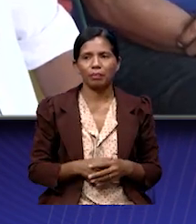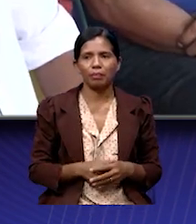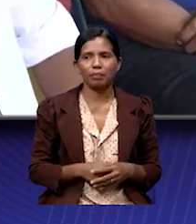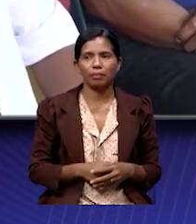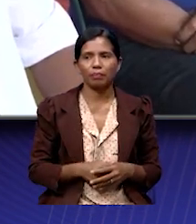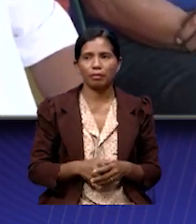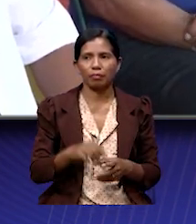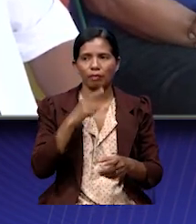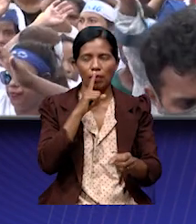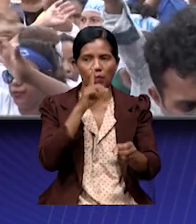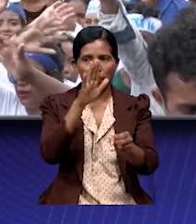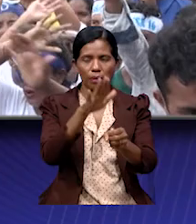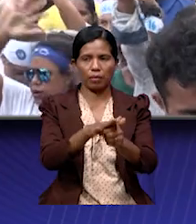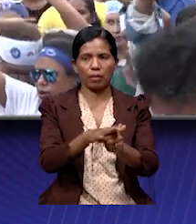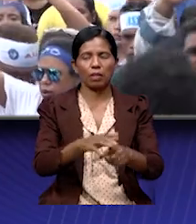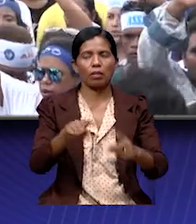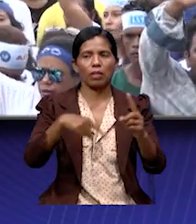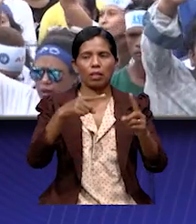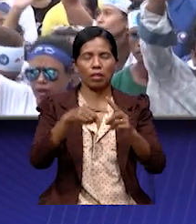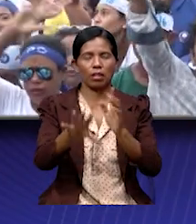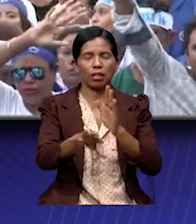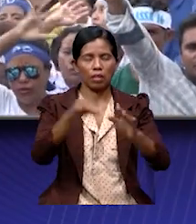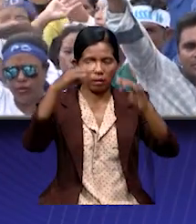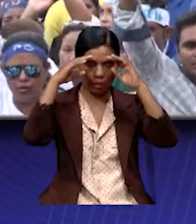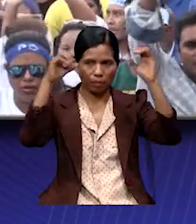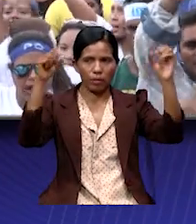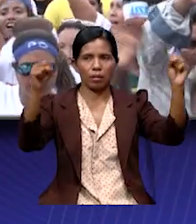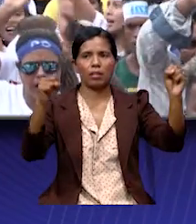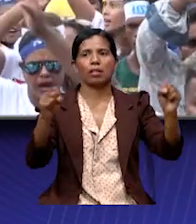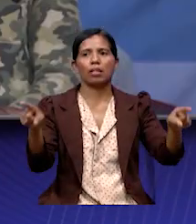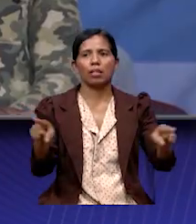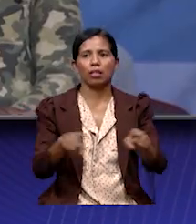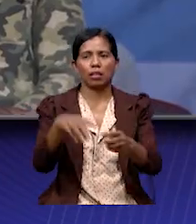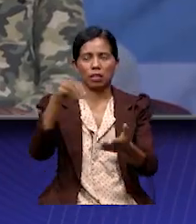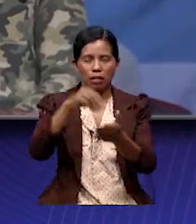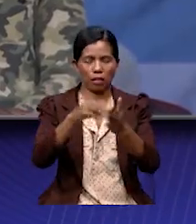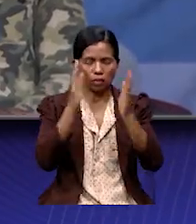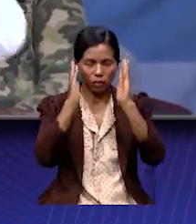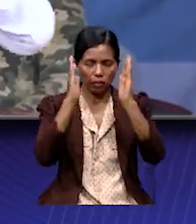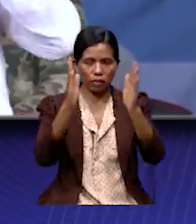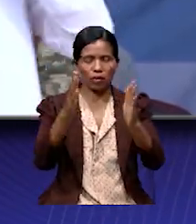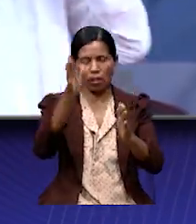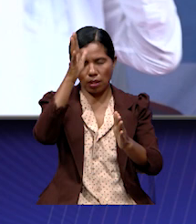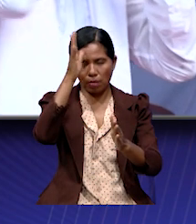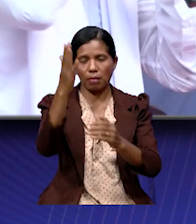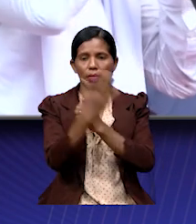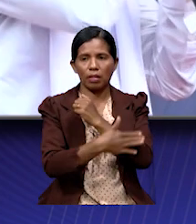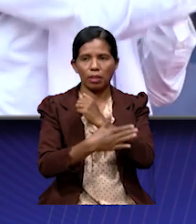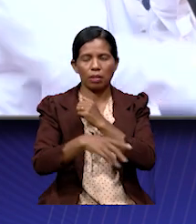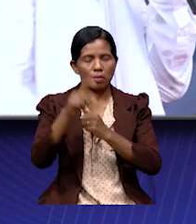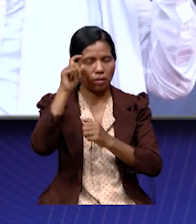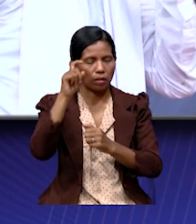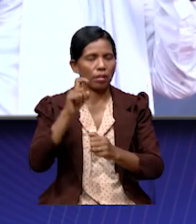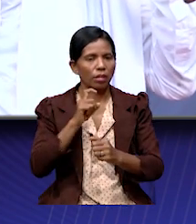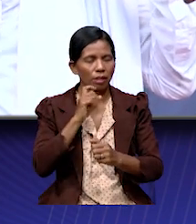Asanami Sabino mos promete banhira eleito ba presidente república. Seita o conselho aman ba nação, Macairala Xanana